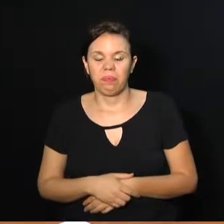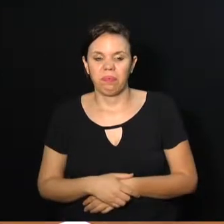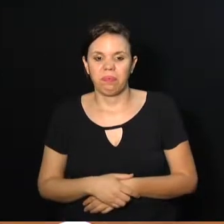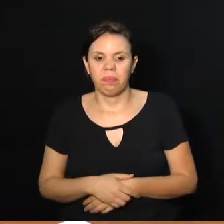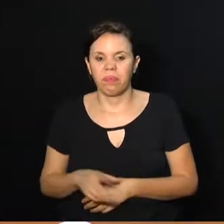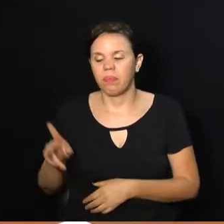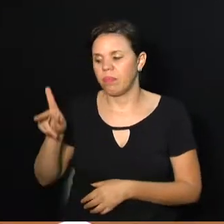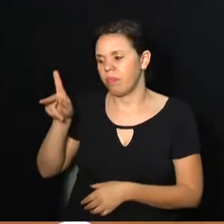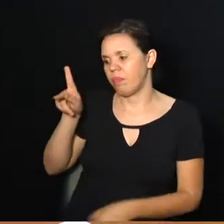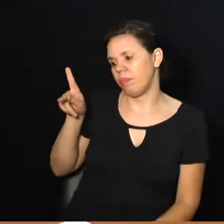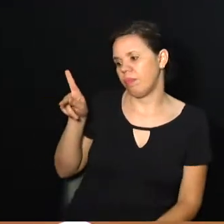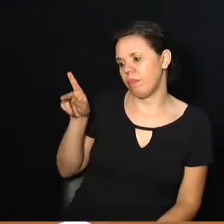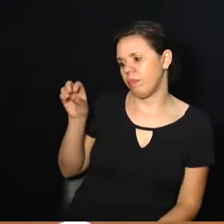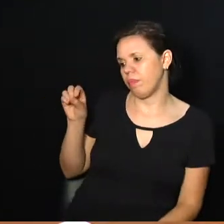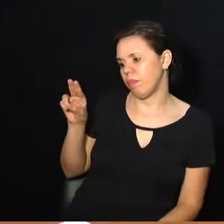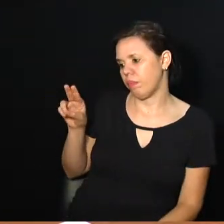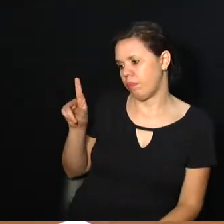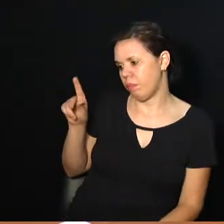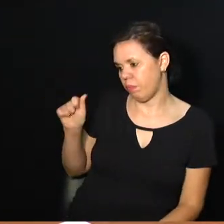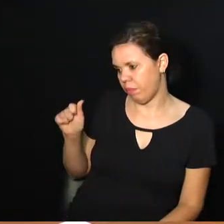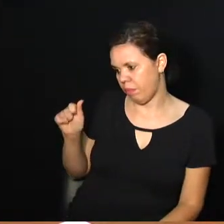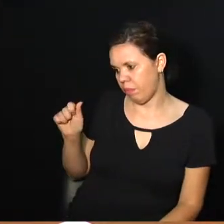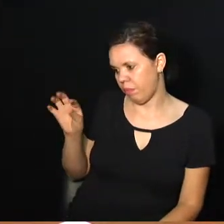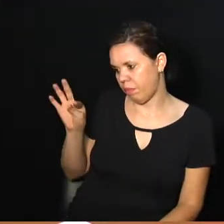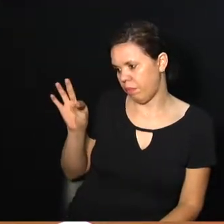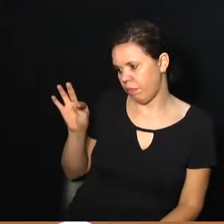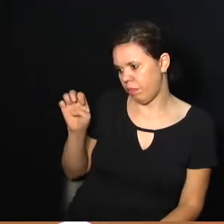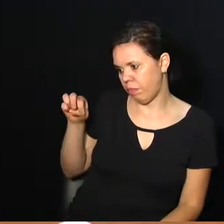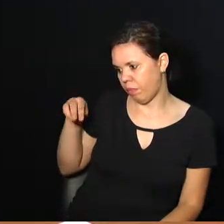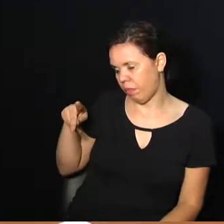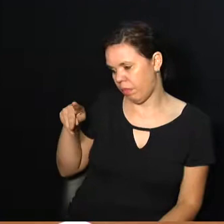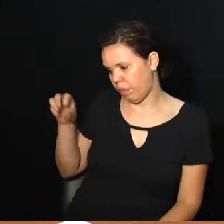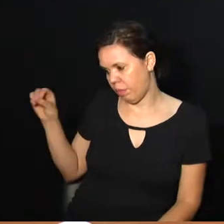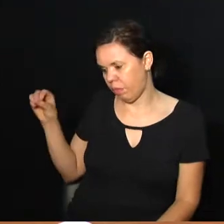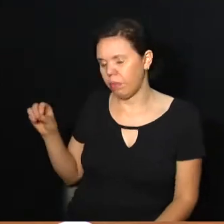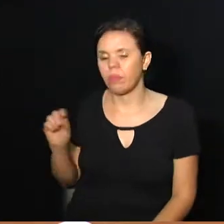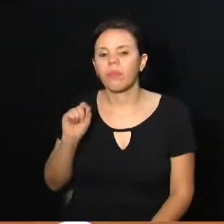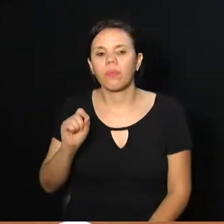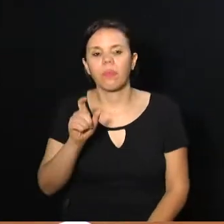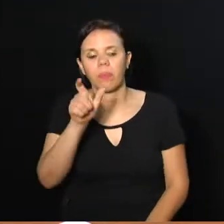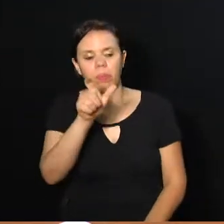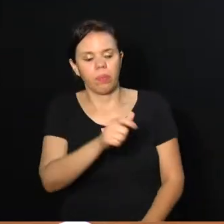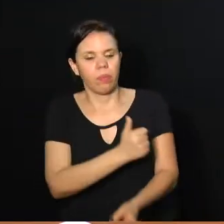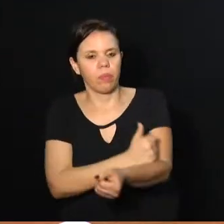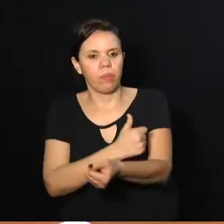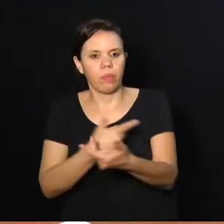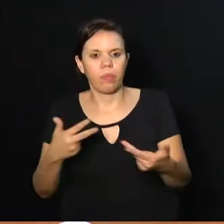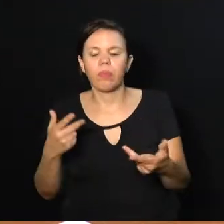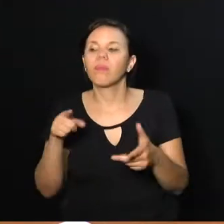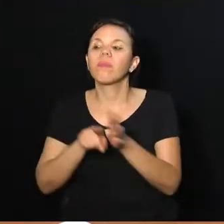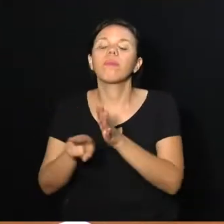Poupa-tempo do dependente químico. Né? Seria um poupa-tempo do dependente químico. Alguém mais quer fazer pergunta?